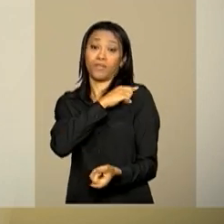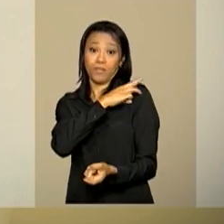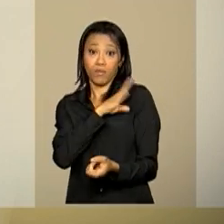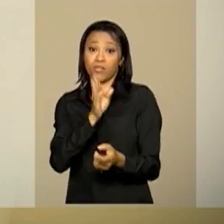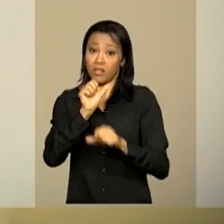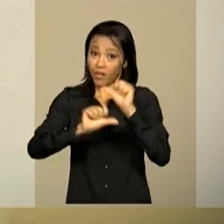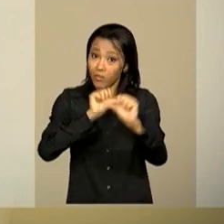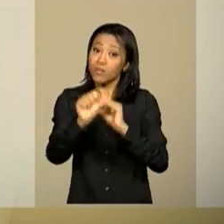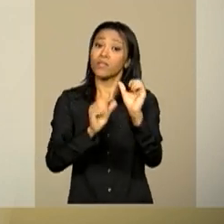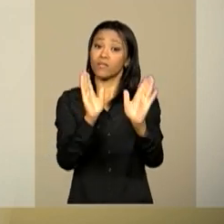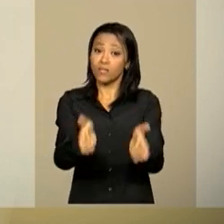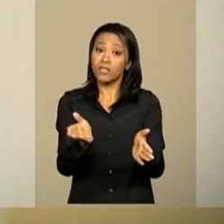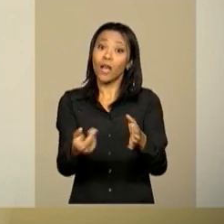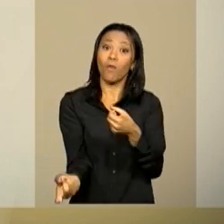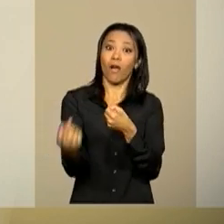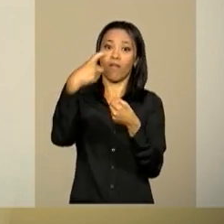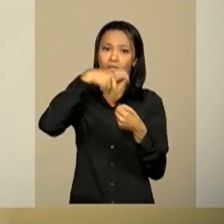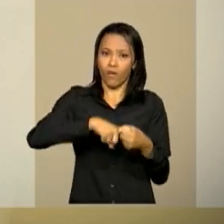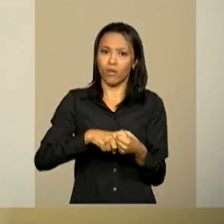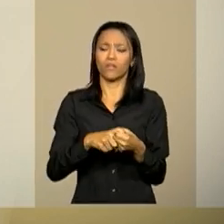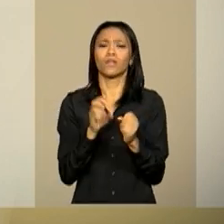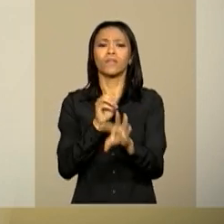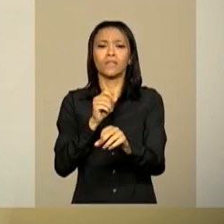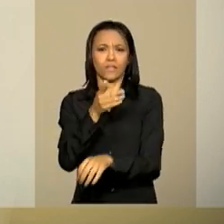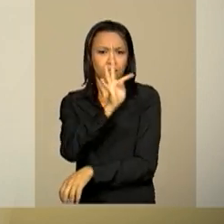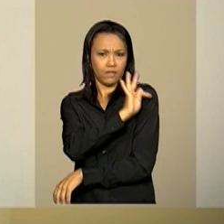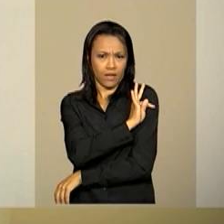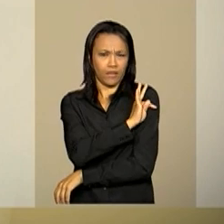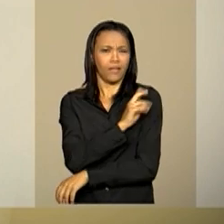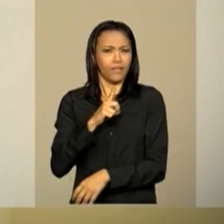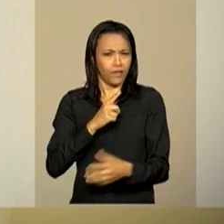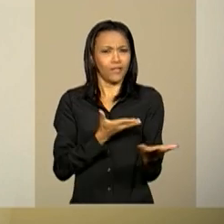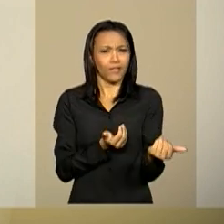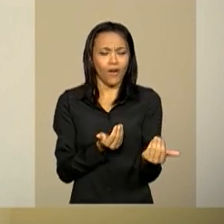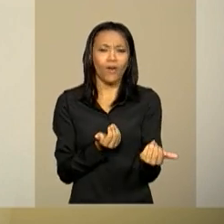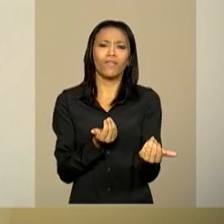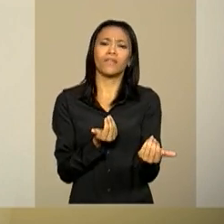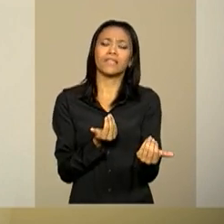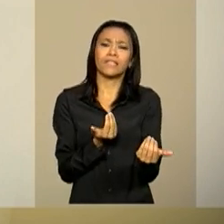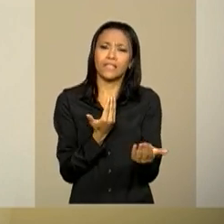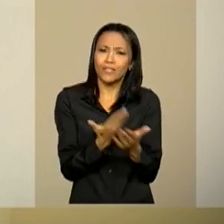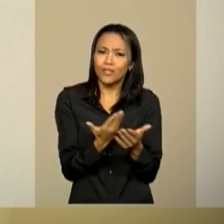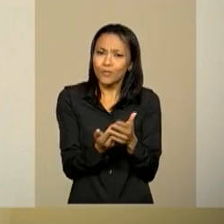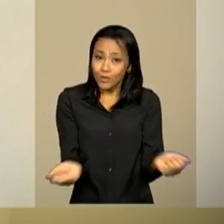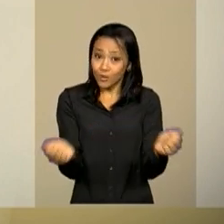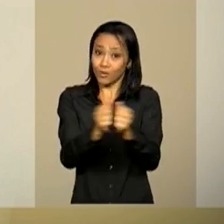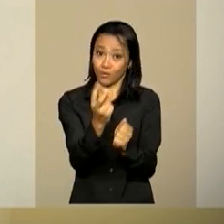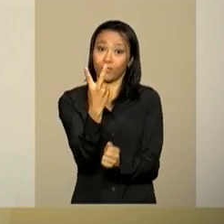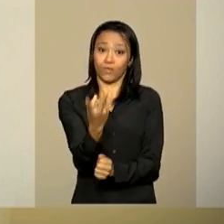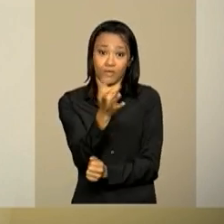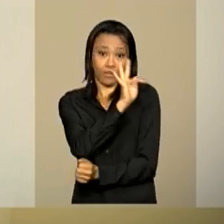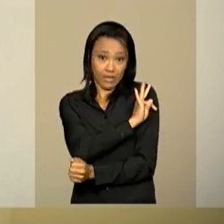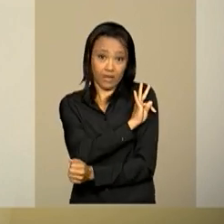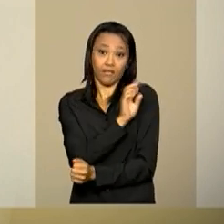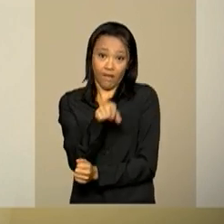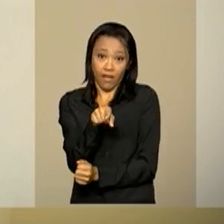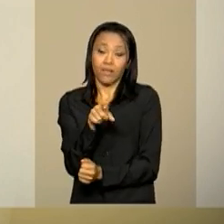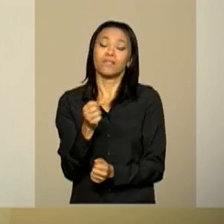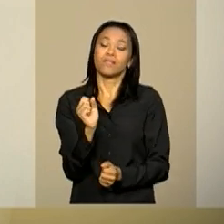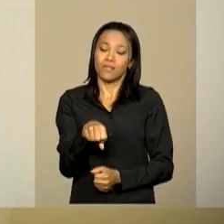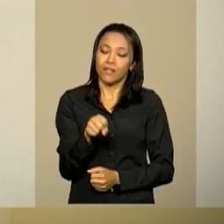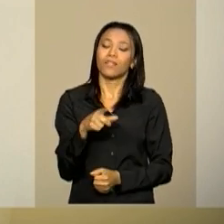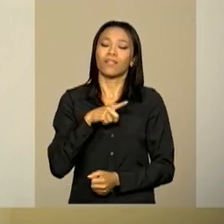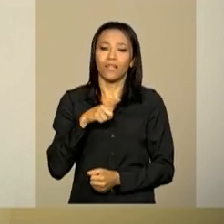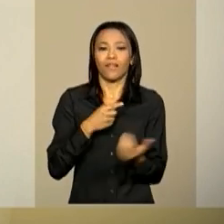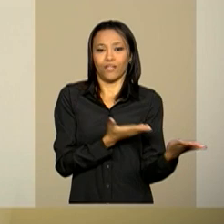mudando no Brasil com a retomada do ensino técnico tem jovem que faz o ensino médio junto com o técnico não é presidenta É sim Luciano tem